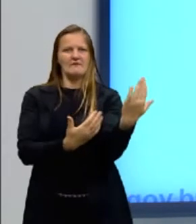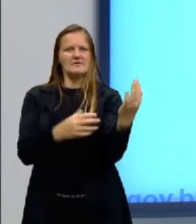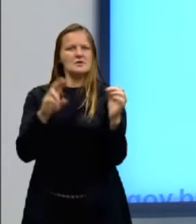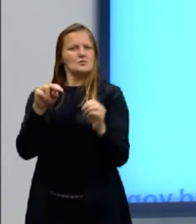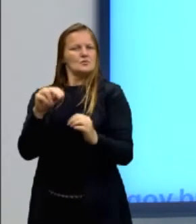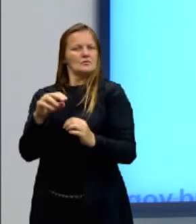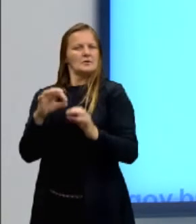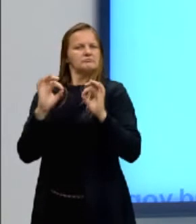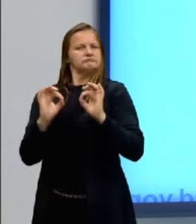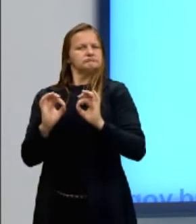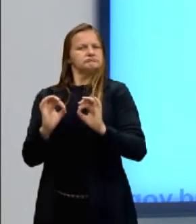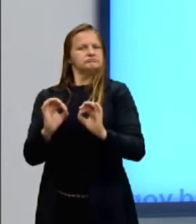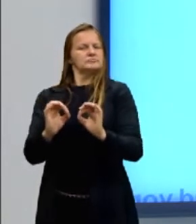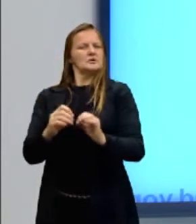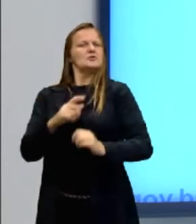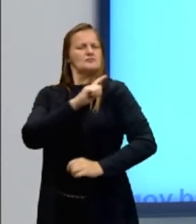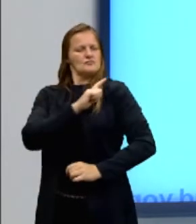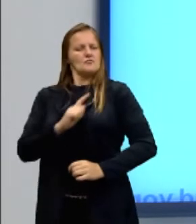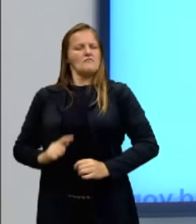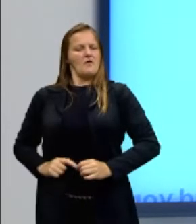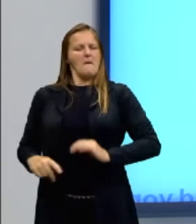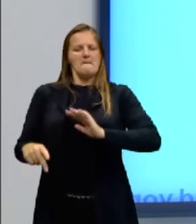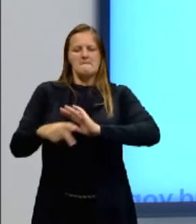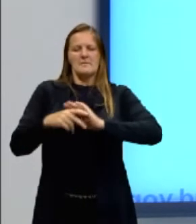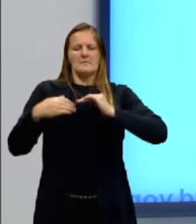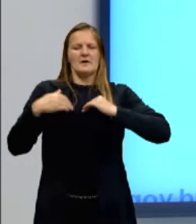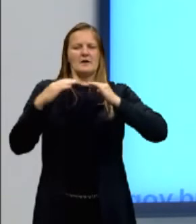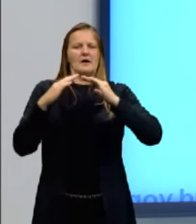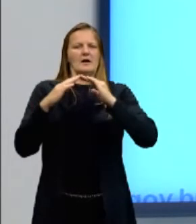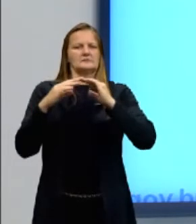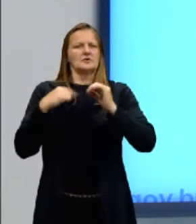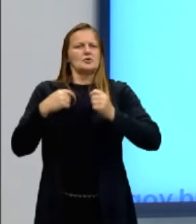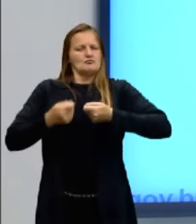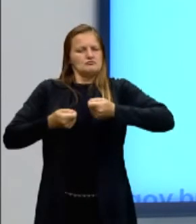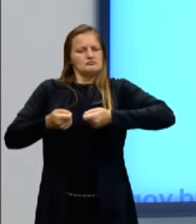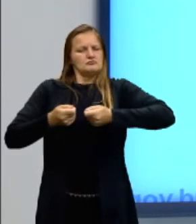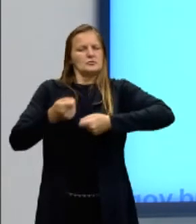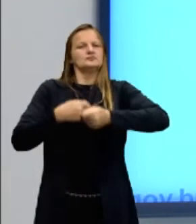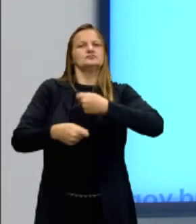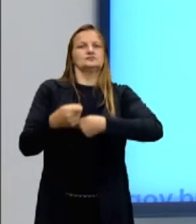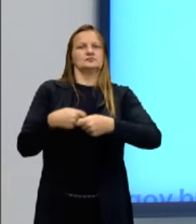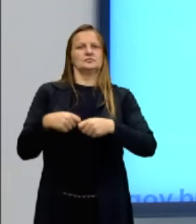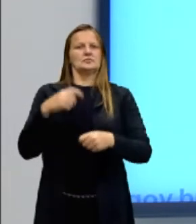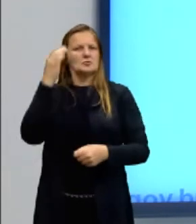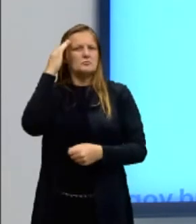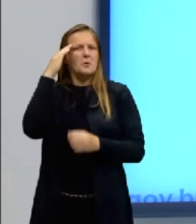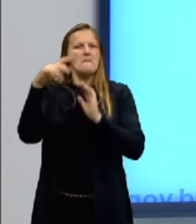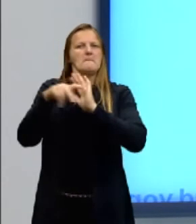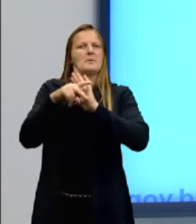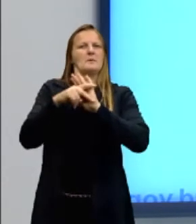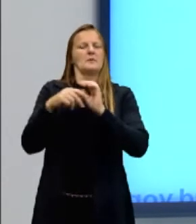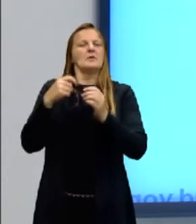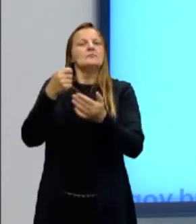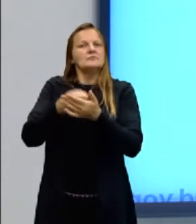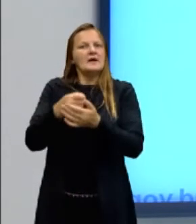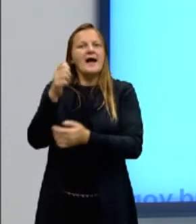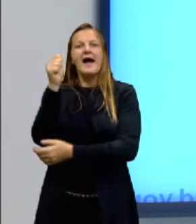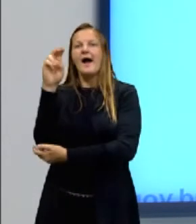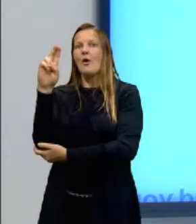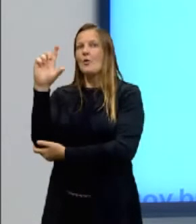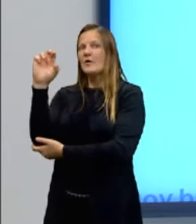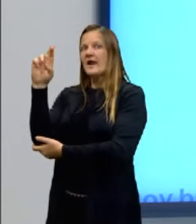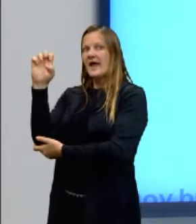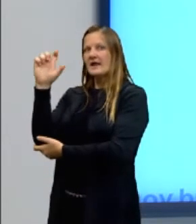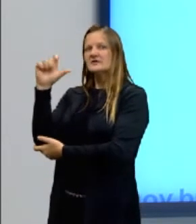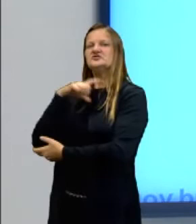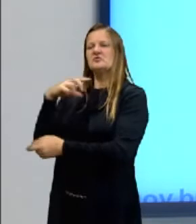instante do filme propósito de governar sua casa e dirigir suas ações como entendesse com estava também que Aurélia tinha um